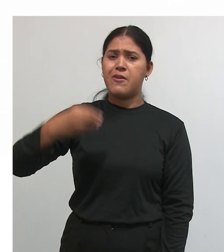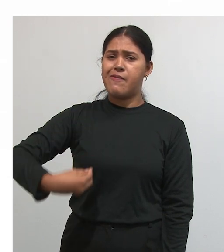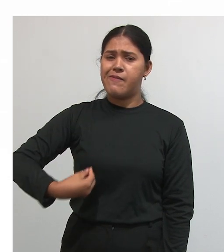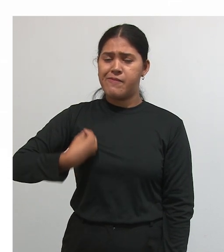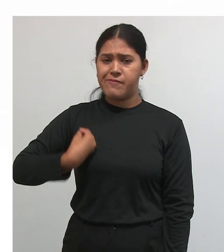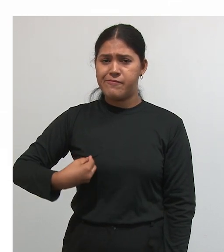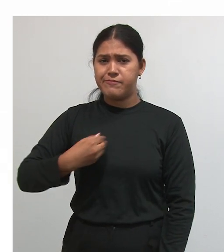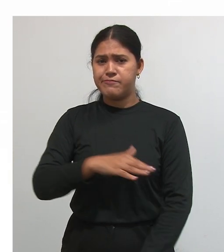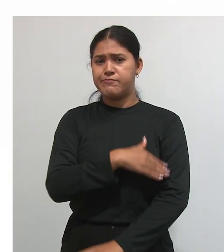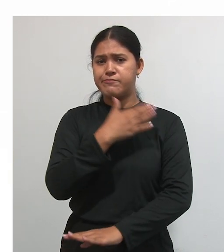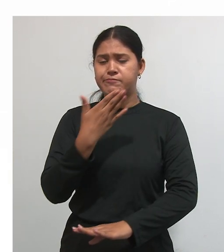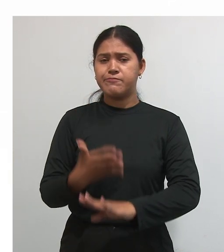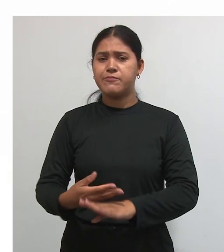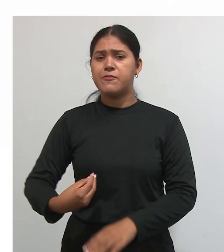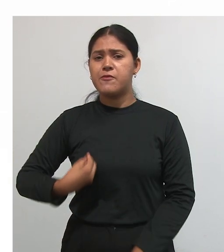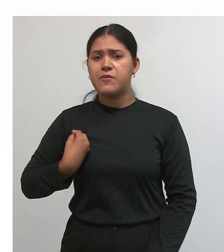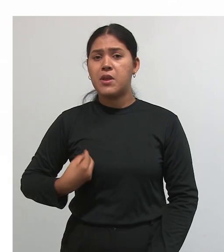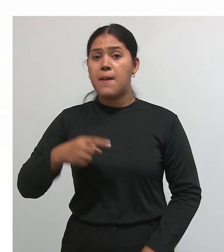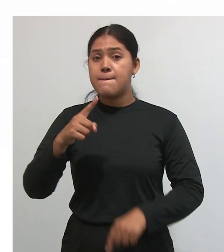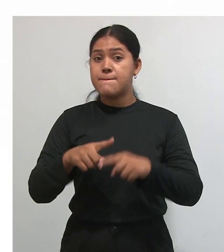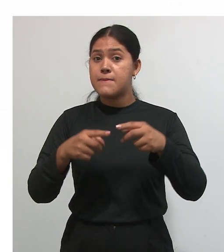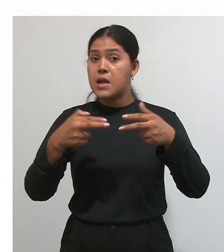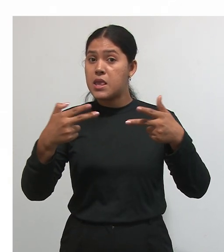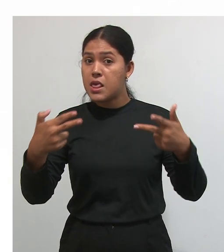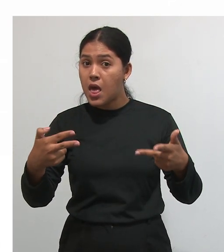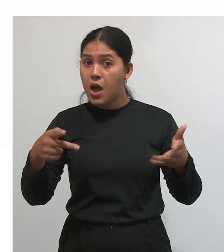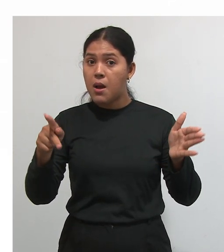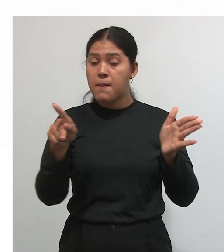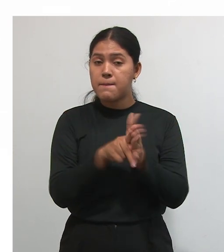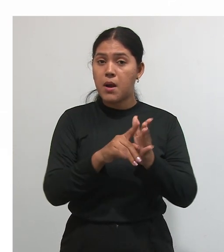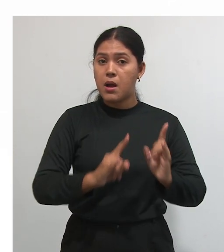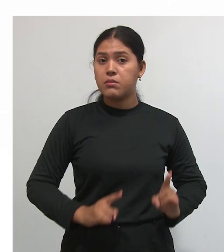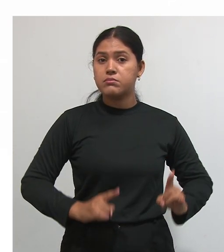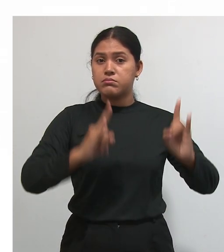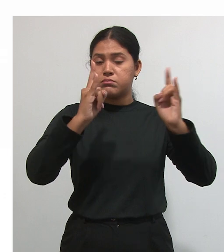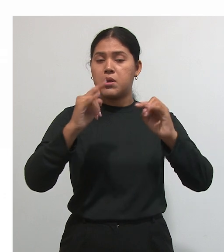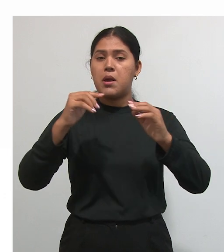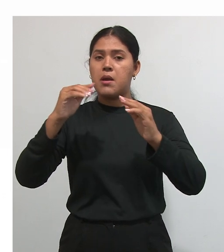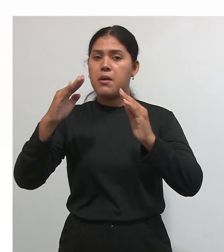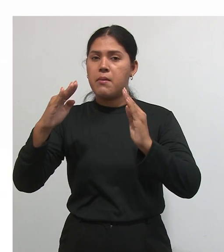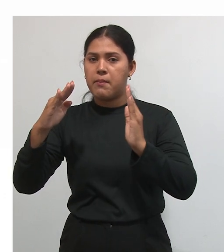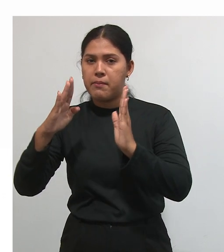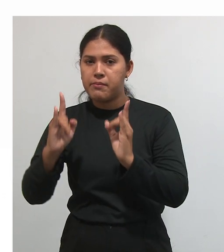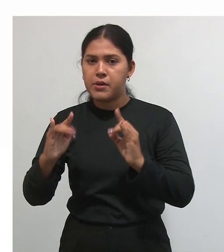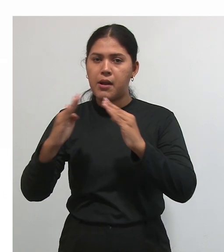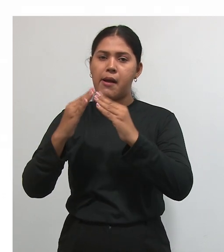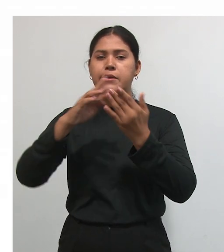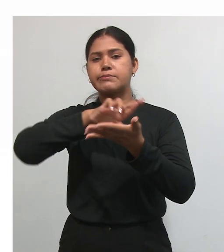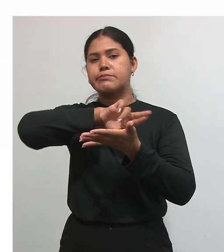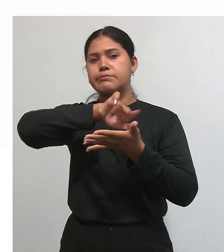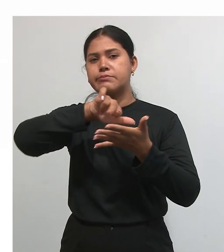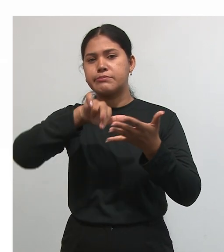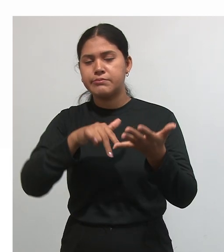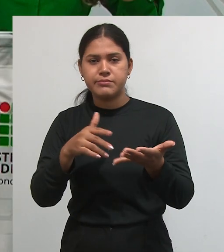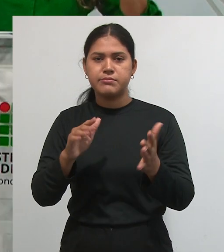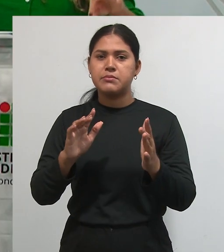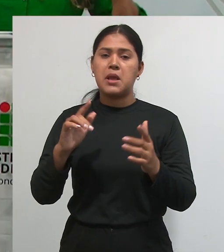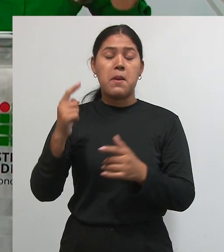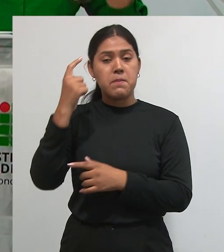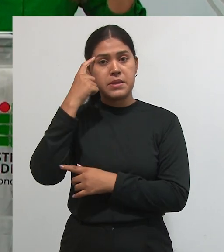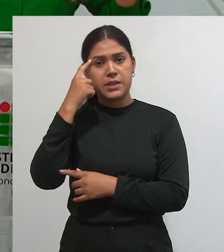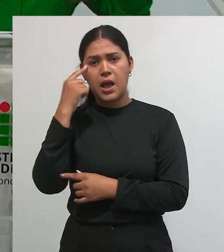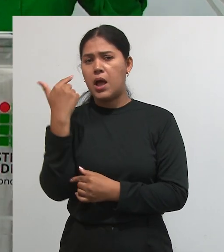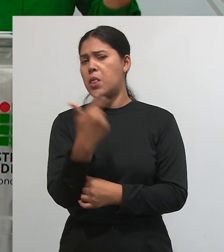inteira estudei e falava o quê? Bens imóveis não tem depreciação. A vida inteira estudei assim, não